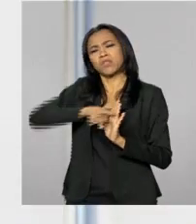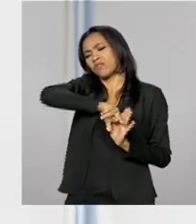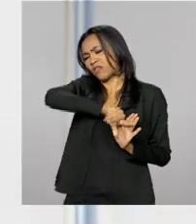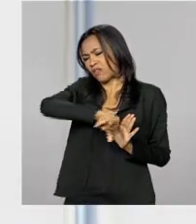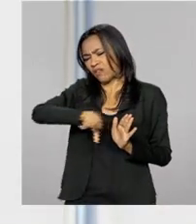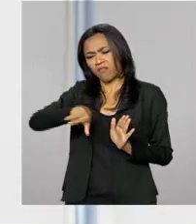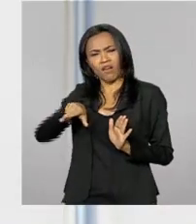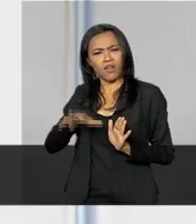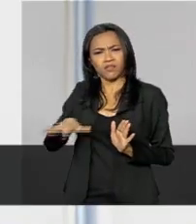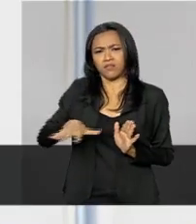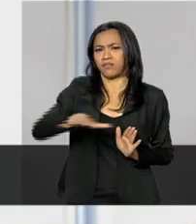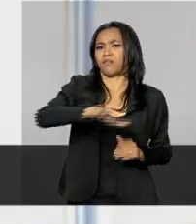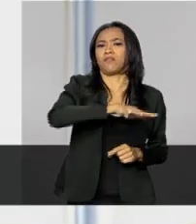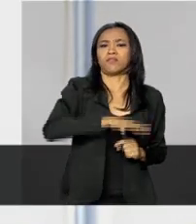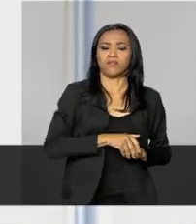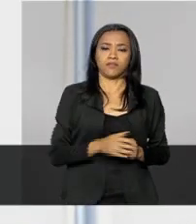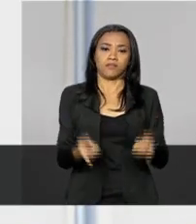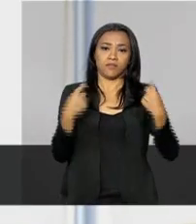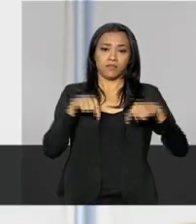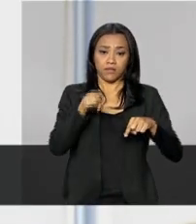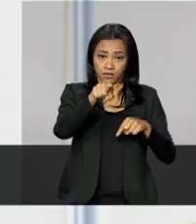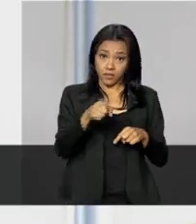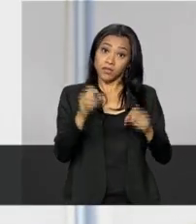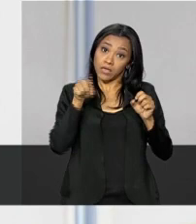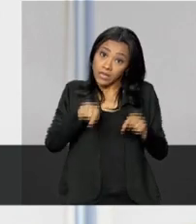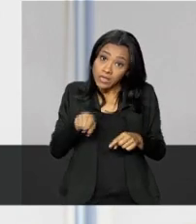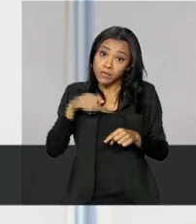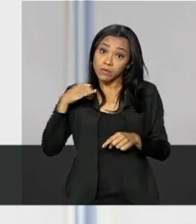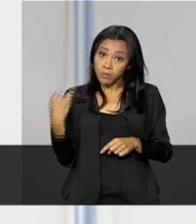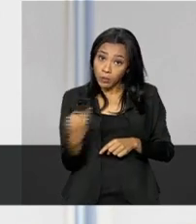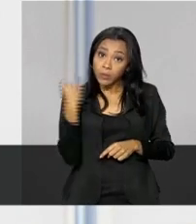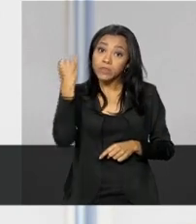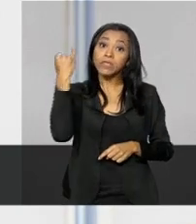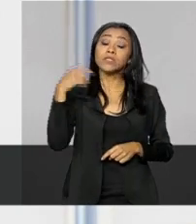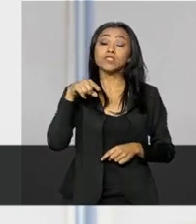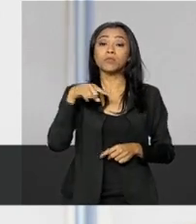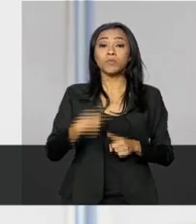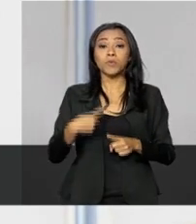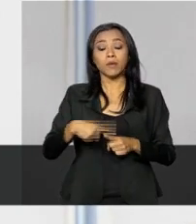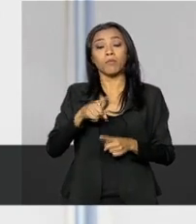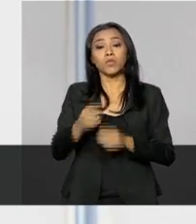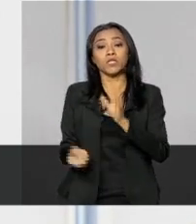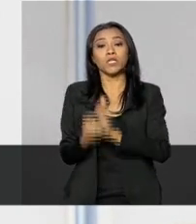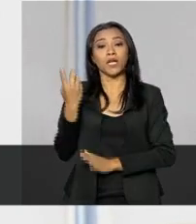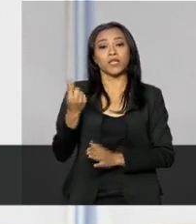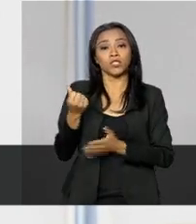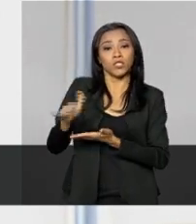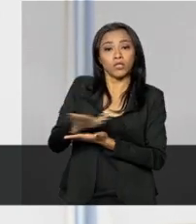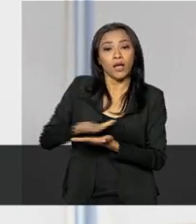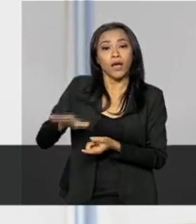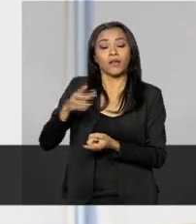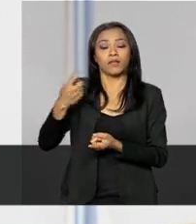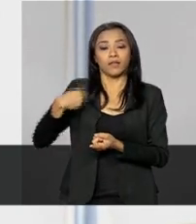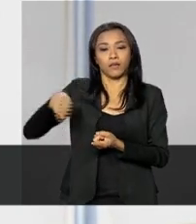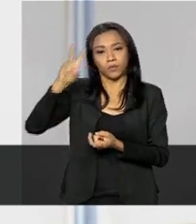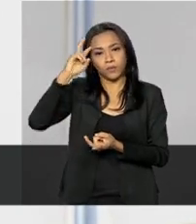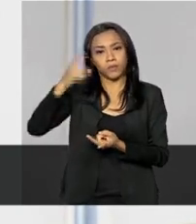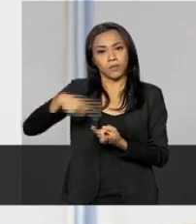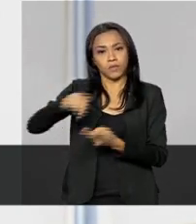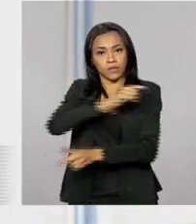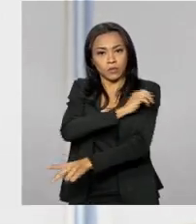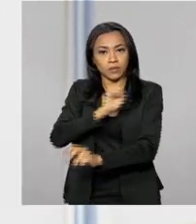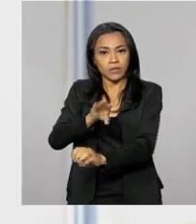medida importante que pode gerar receitas não só para o setor da cultura agora o setor de educação da saúde dos